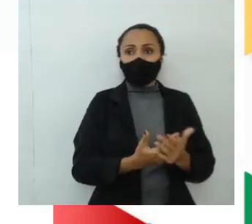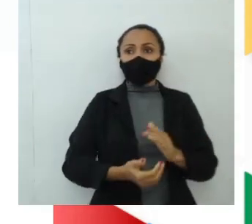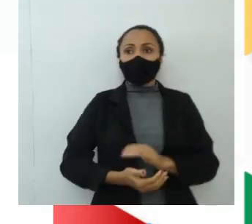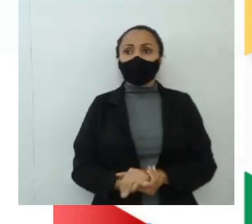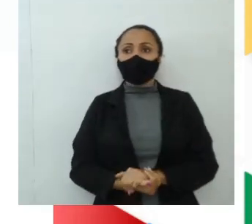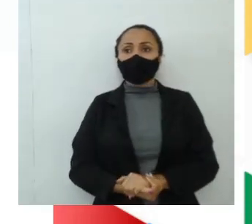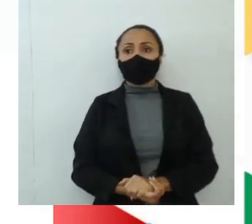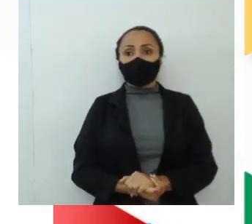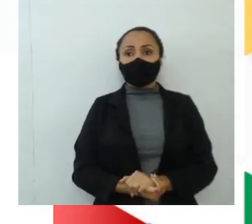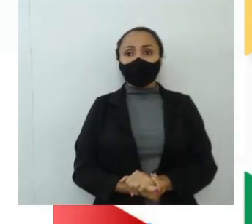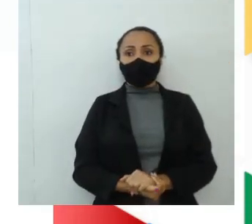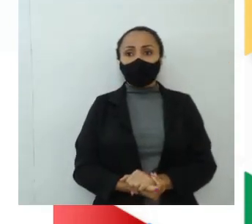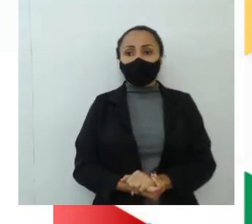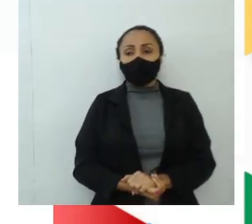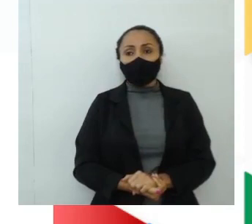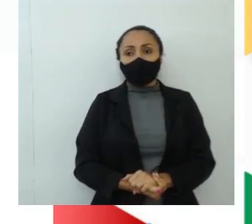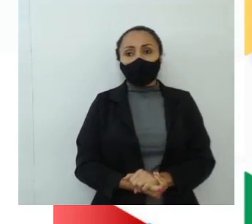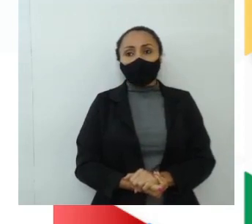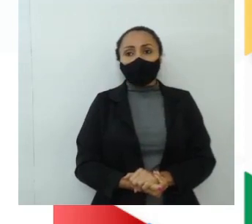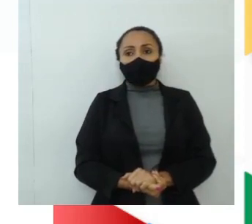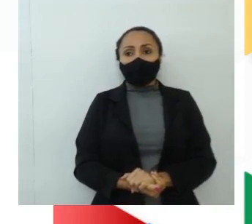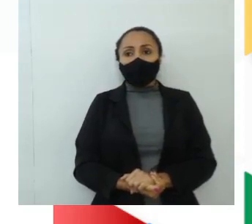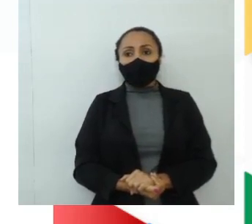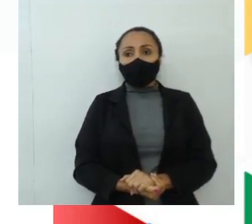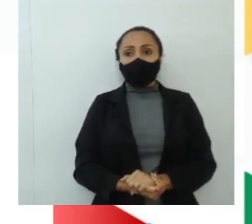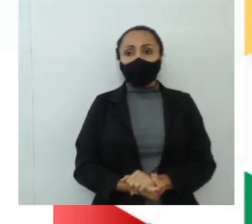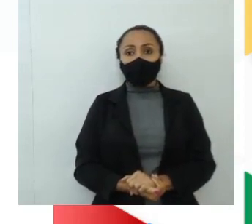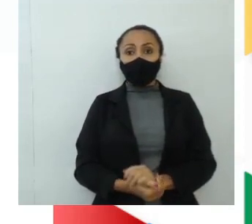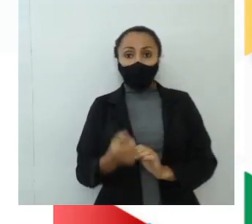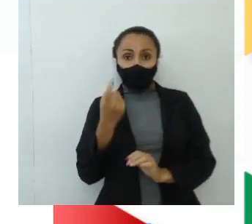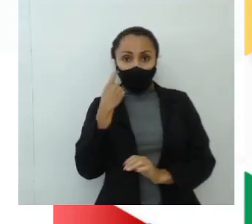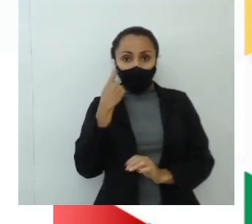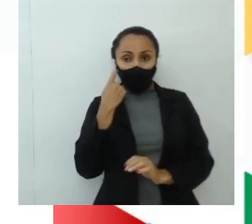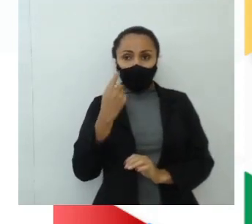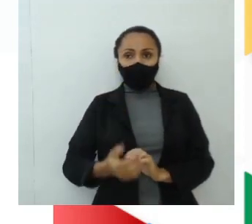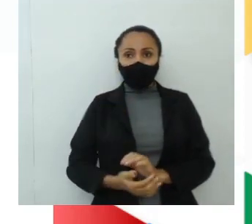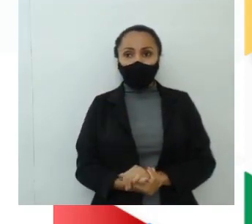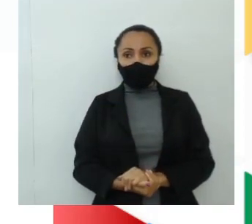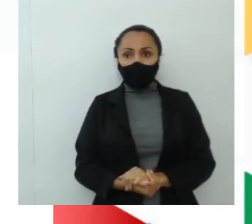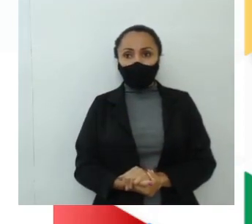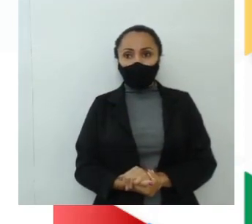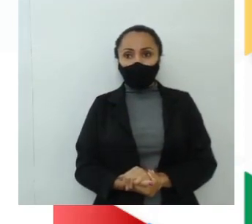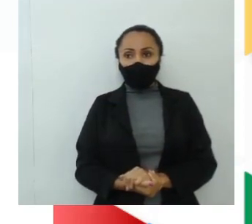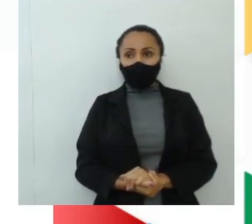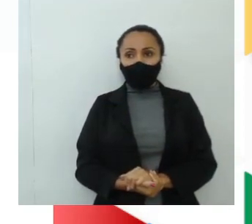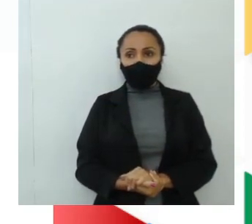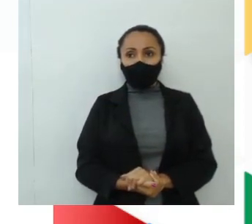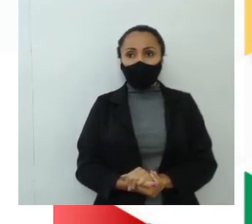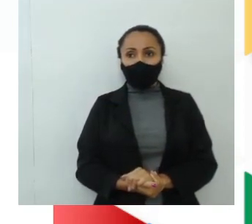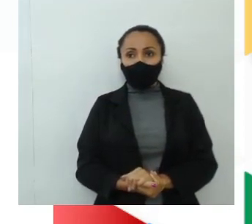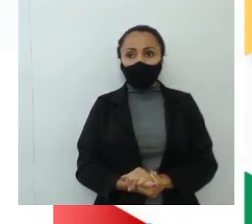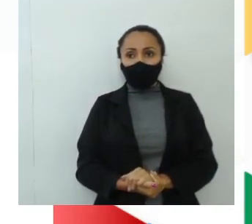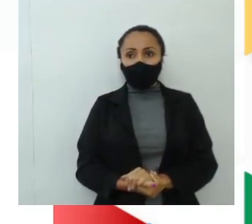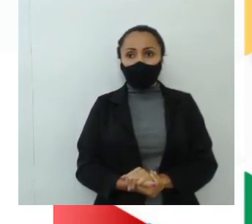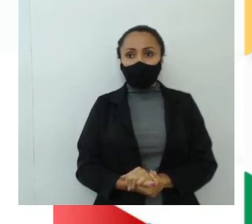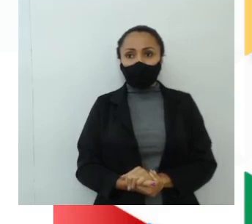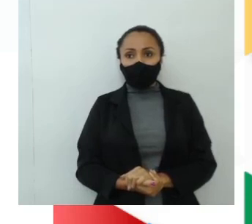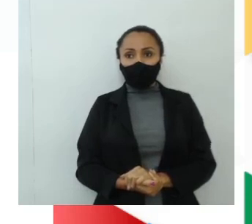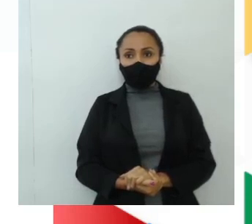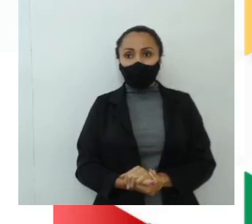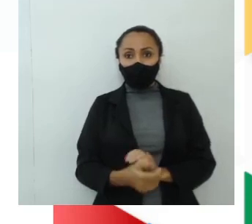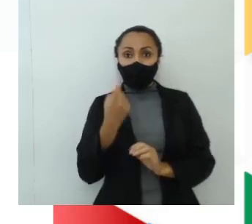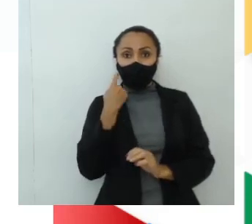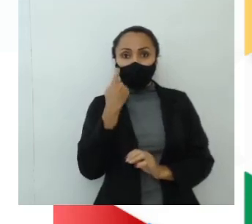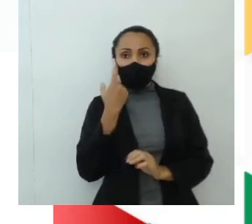mais detalhes? Vamos lá, ó. Viu agora na animação o peixe saindo? Vou voltar aqui para você ver. Vou voltar aqui, ó. Olha o peixe,